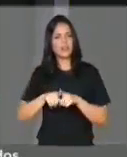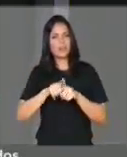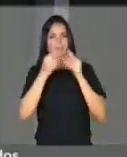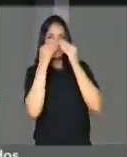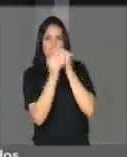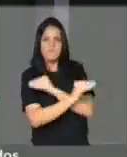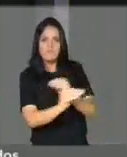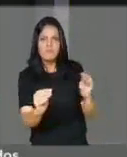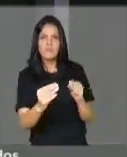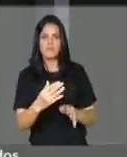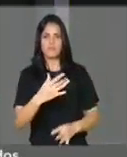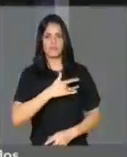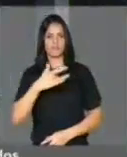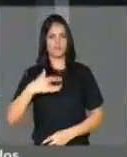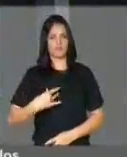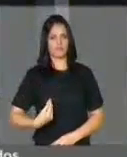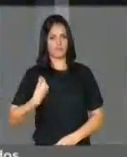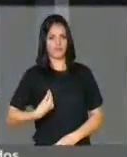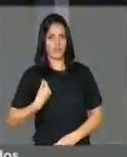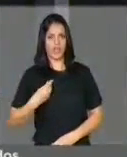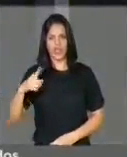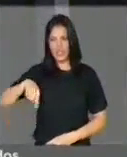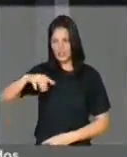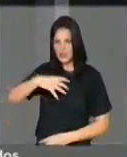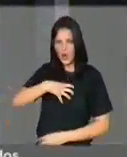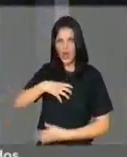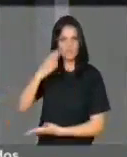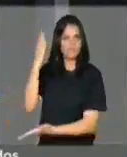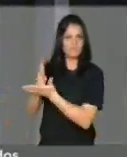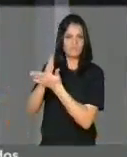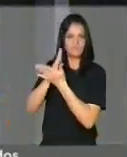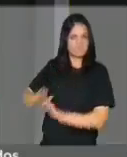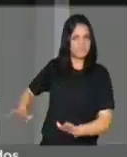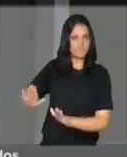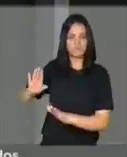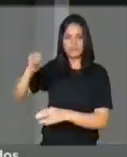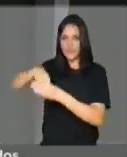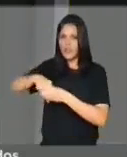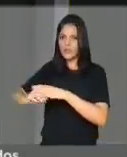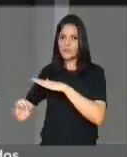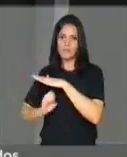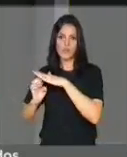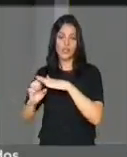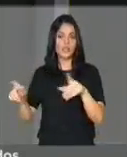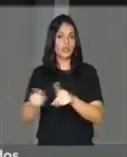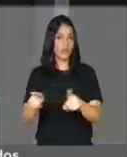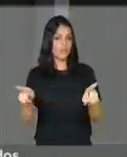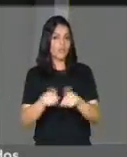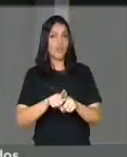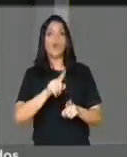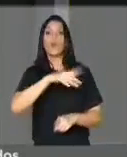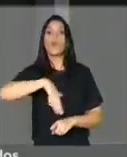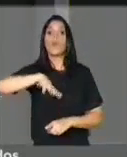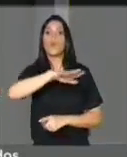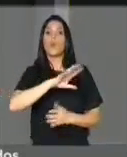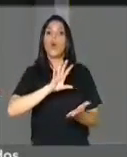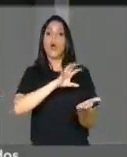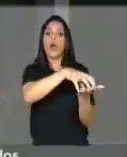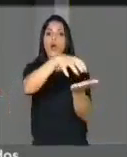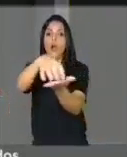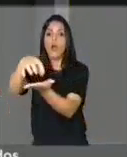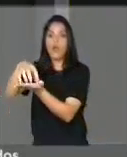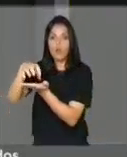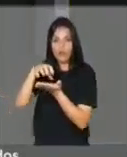pessoas, são comportamentos que devem ser radicalmente banidos das empresas, bem assim dos órgãos e entidades